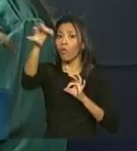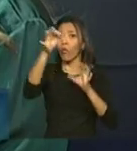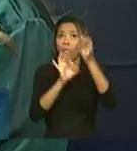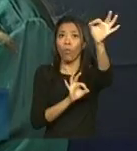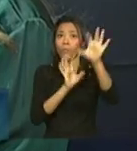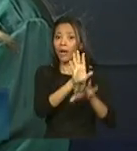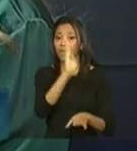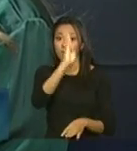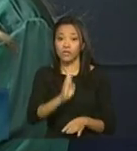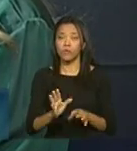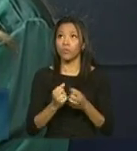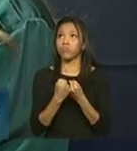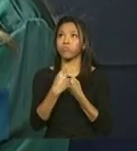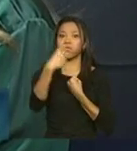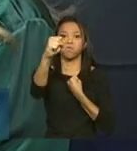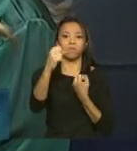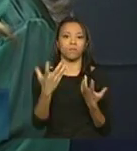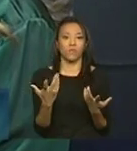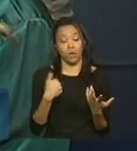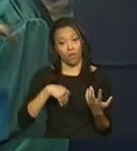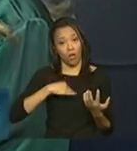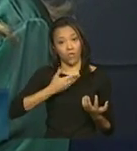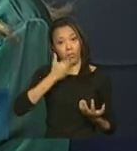diferentes. Então, a nossa opção foi